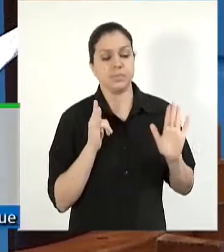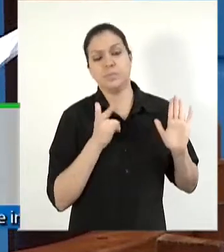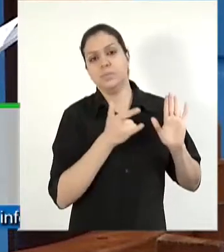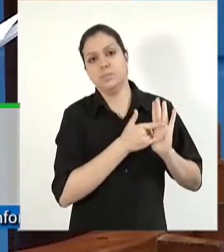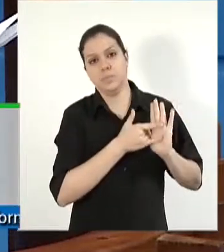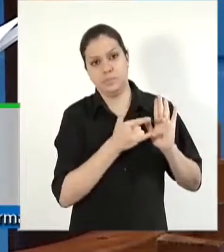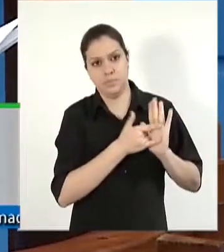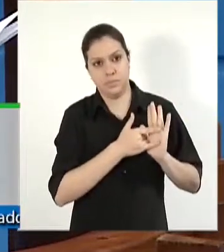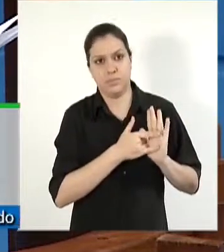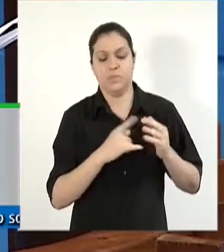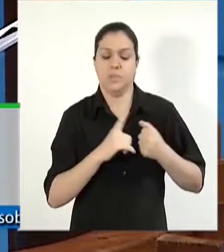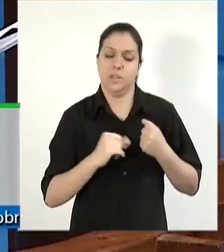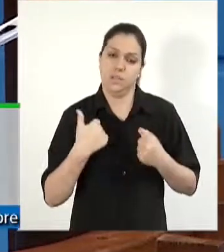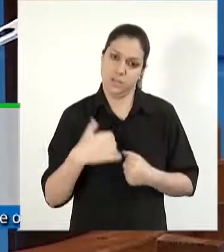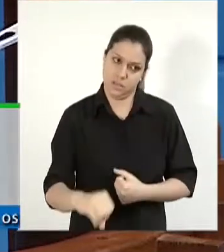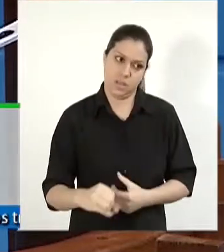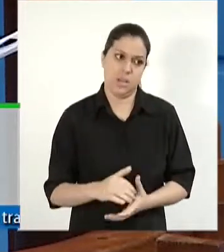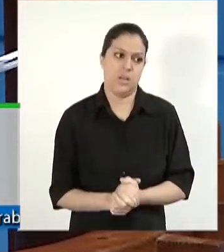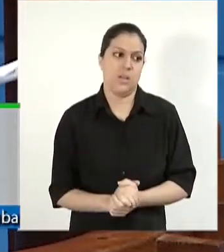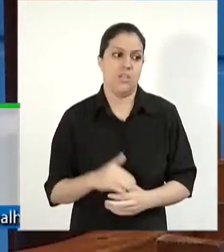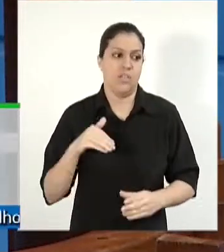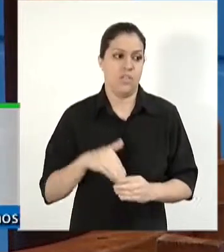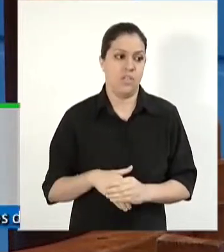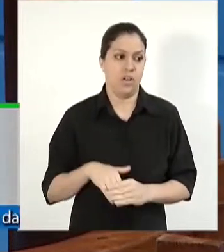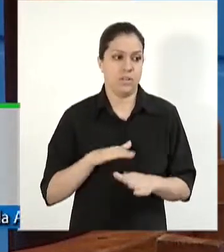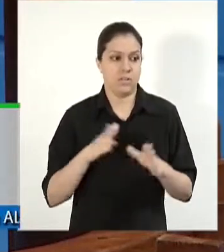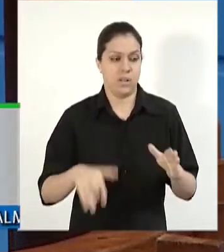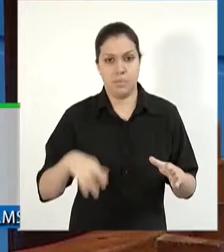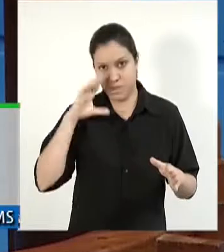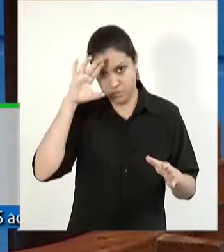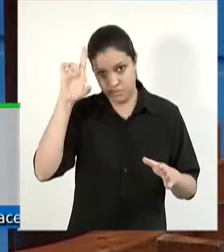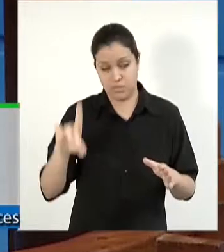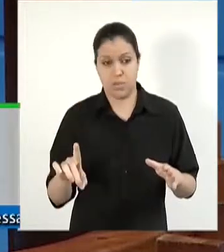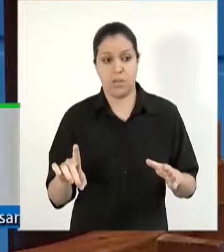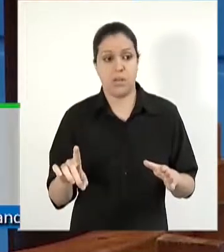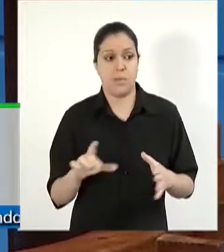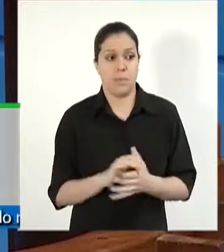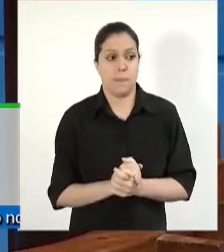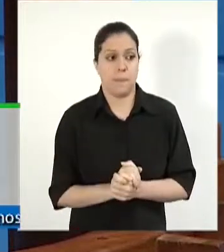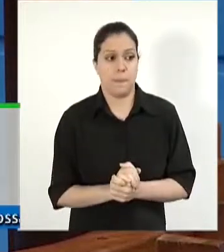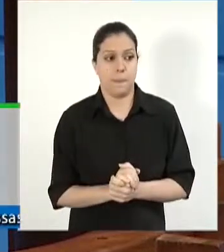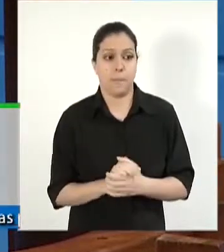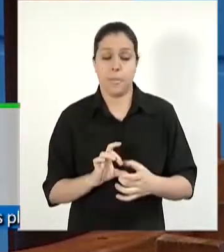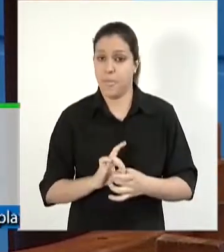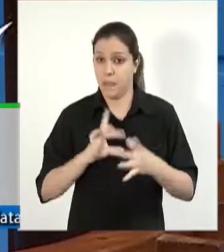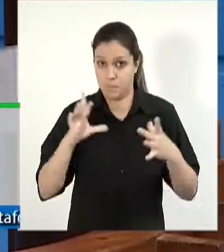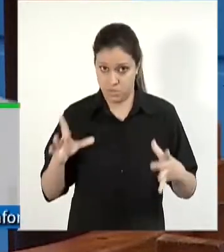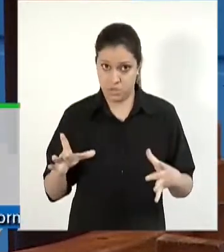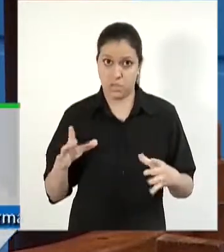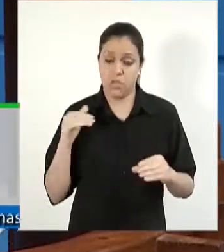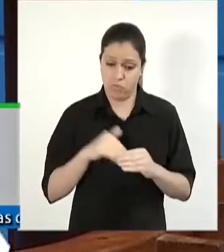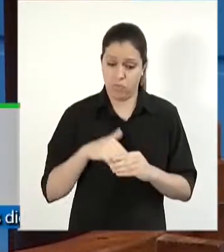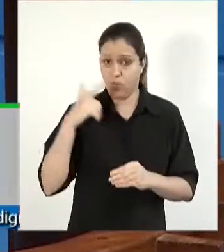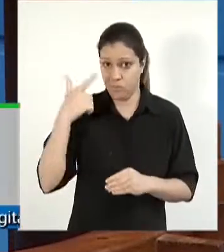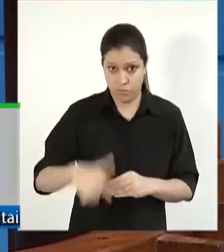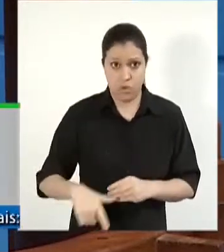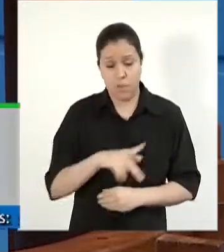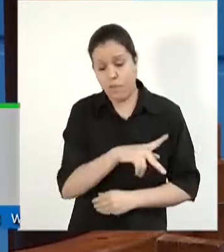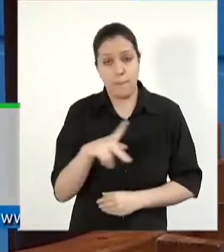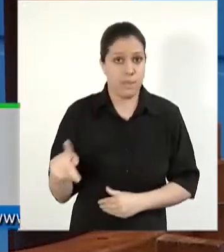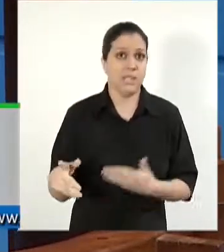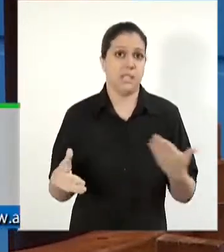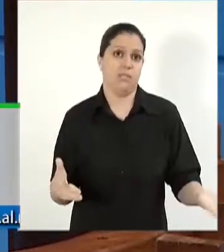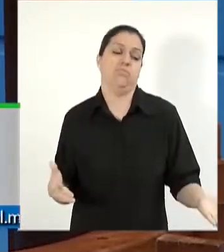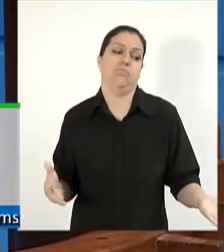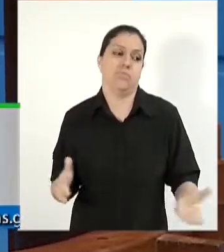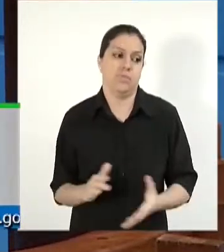da mesa, artigo 10º, tal, permitida a reeleição. Então, senhor presidente, das duas, uma.